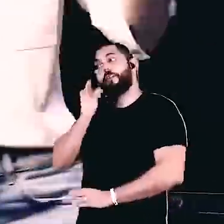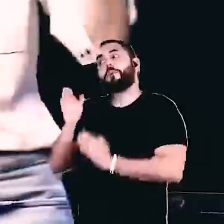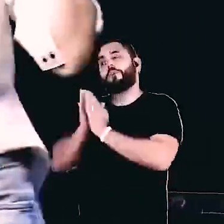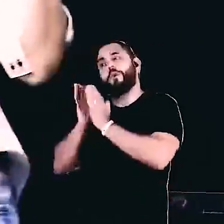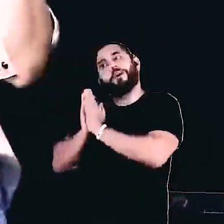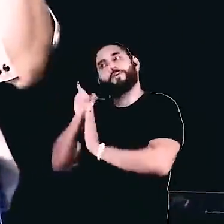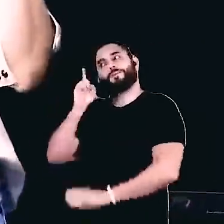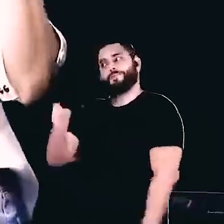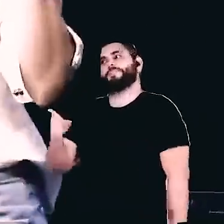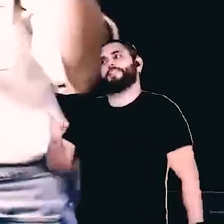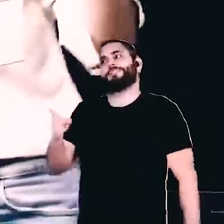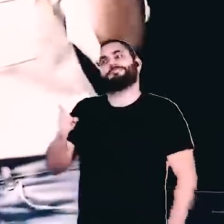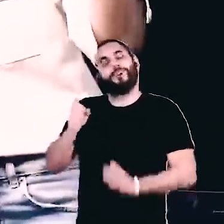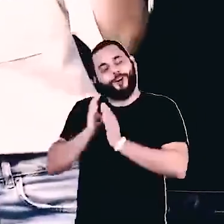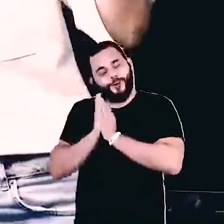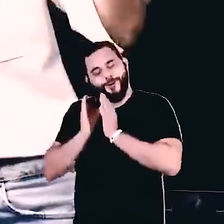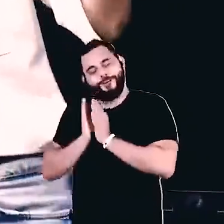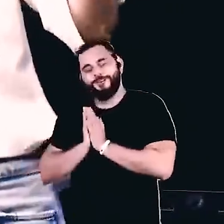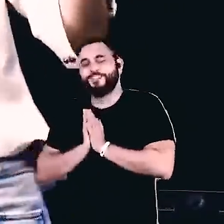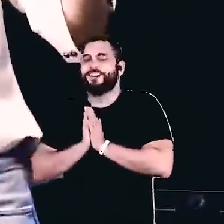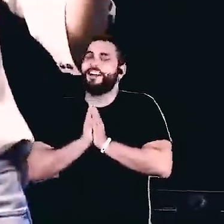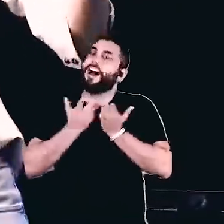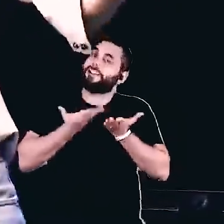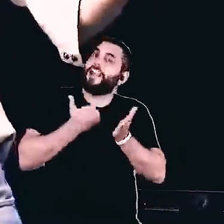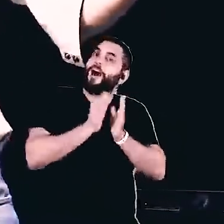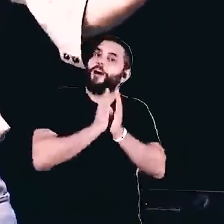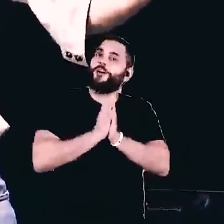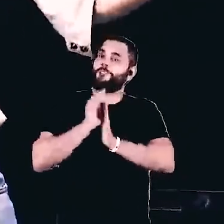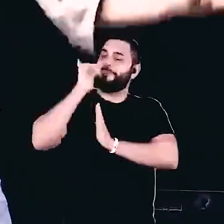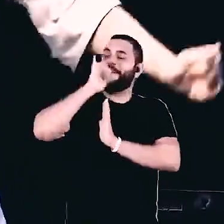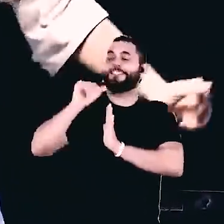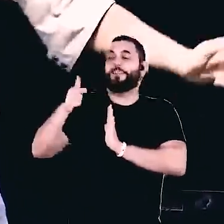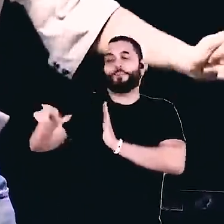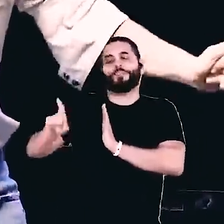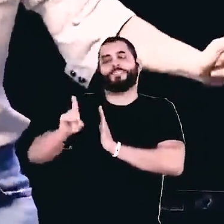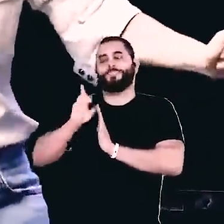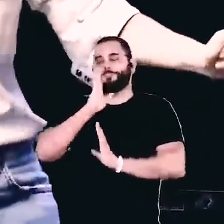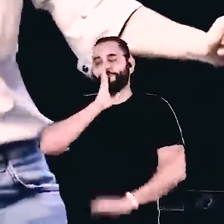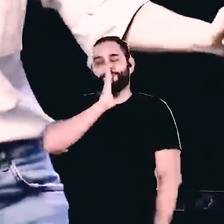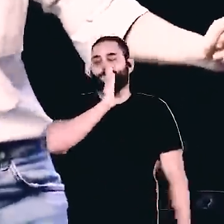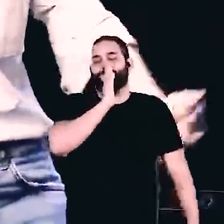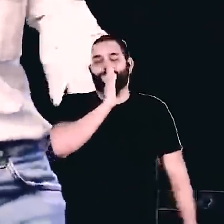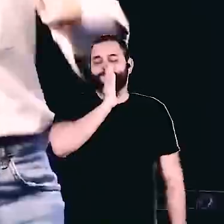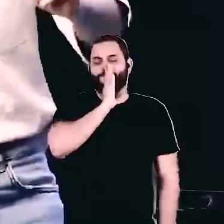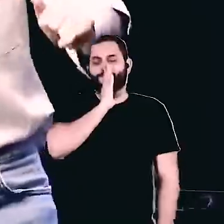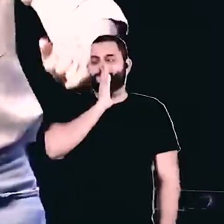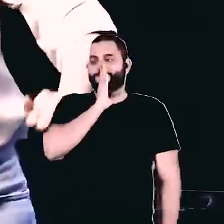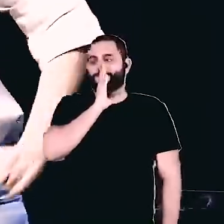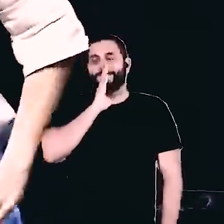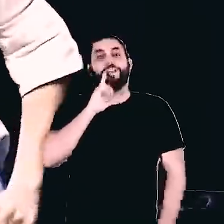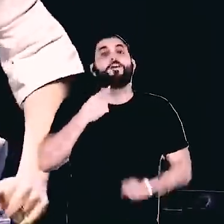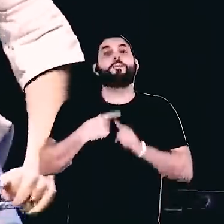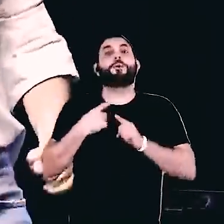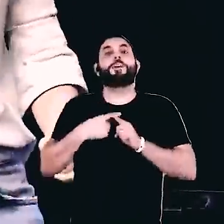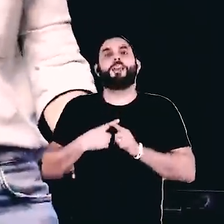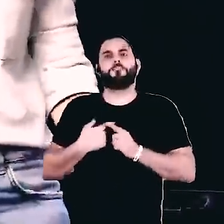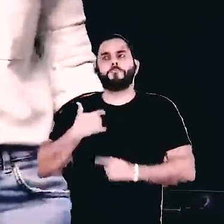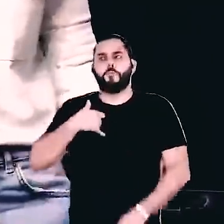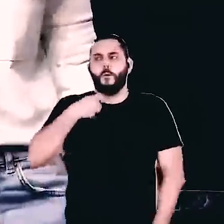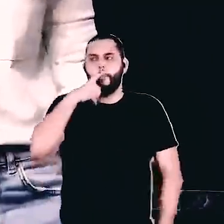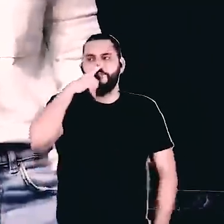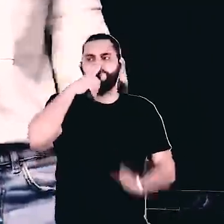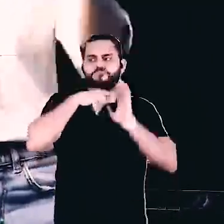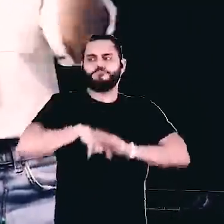Porque orar, né? A gente até ora, mas falar para o outro, às vezes a gente não quer falar, não é? Não quer dar o braço a